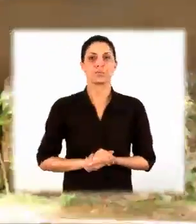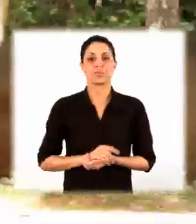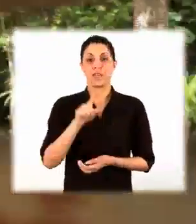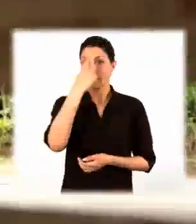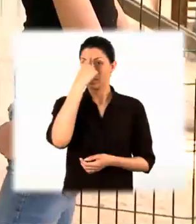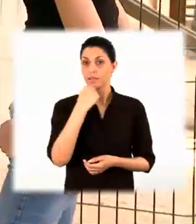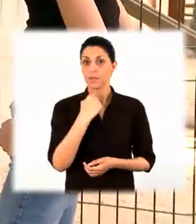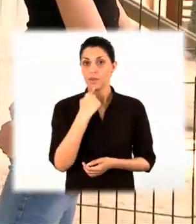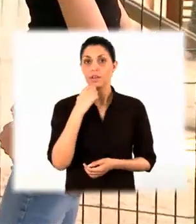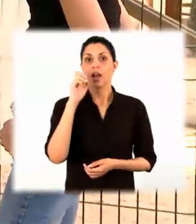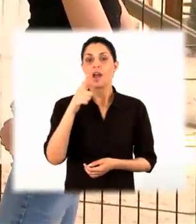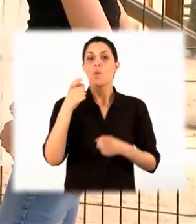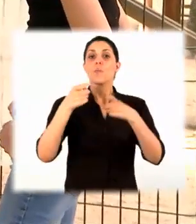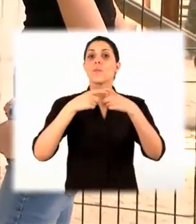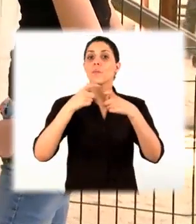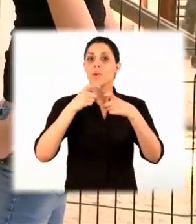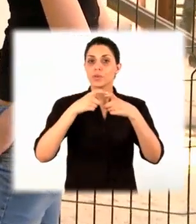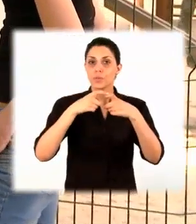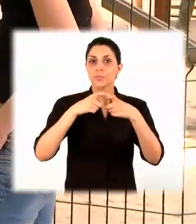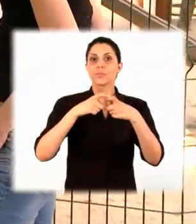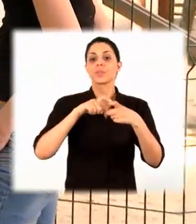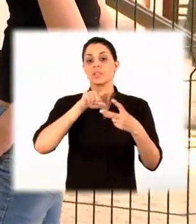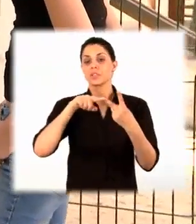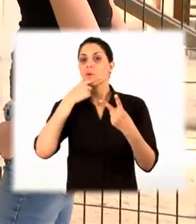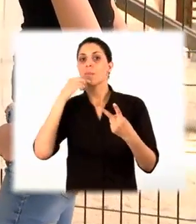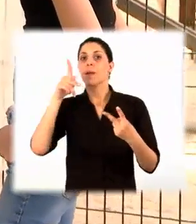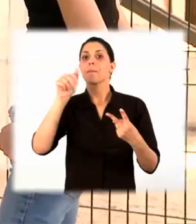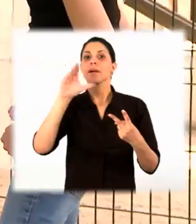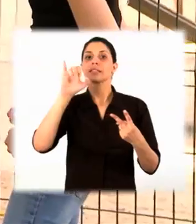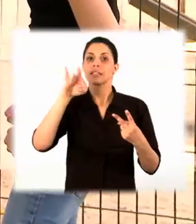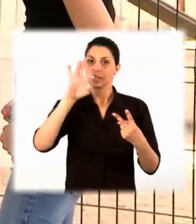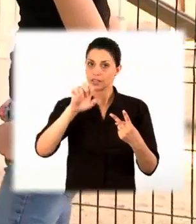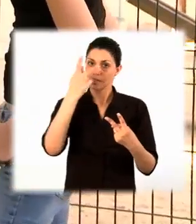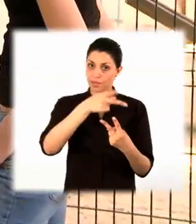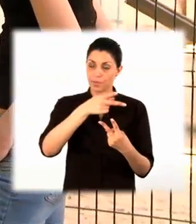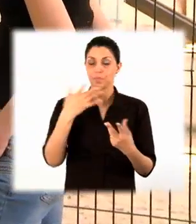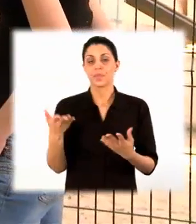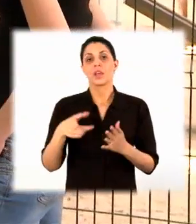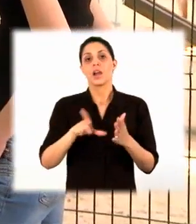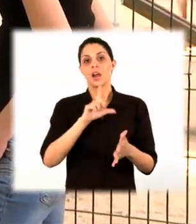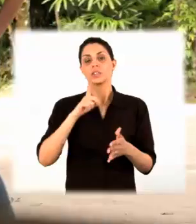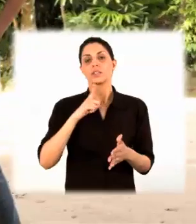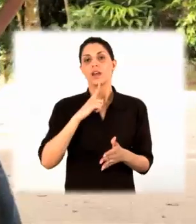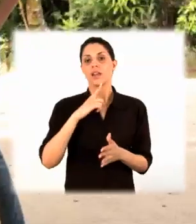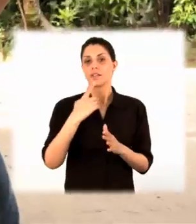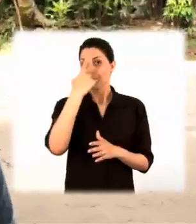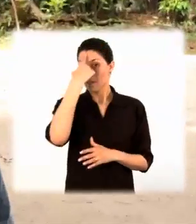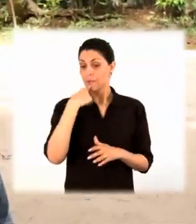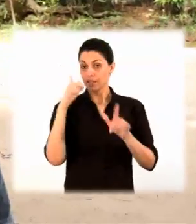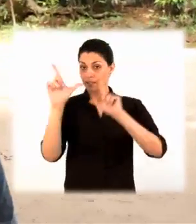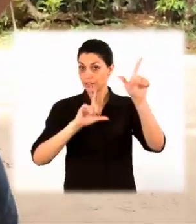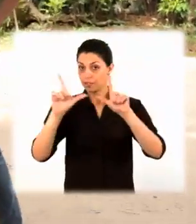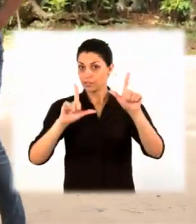Essa figura aqui é de um médico. E esse daqui seria o paciente dele. Antes eu tinha a imagem da televisão,